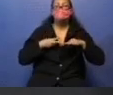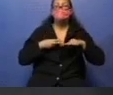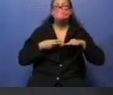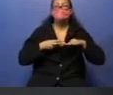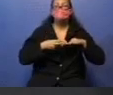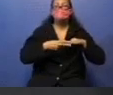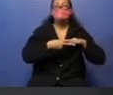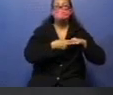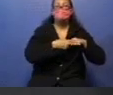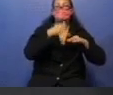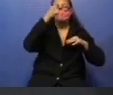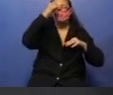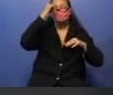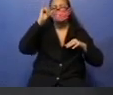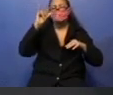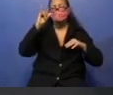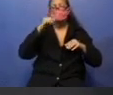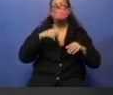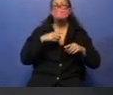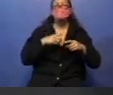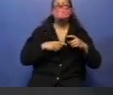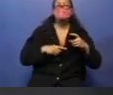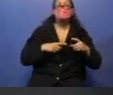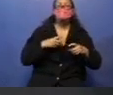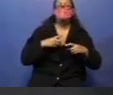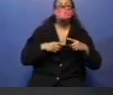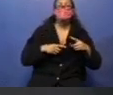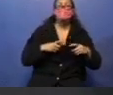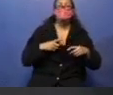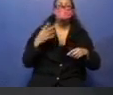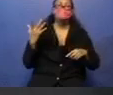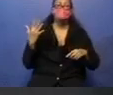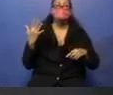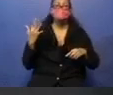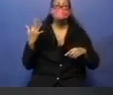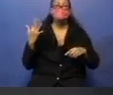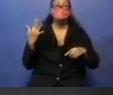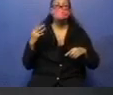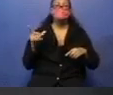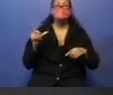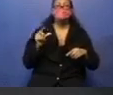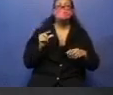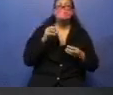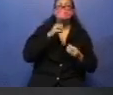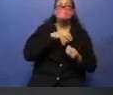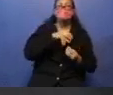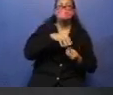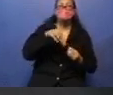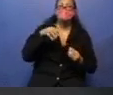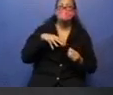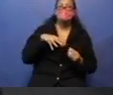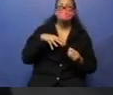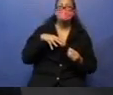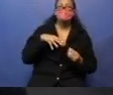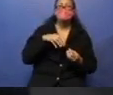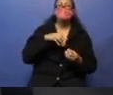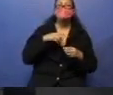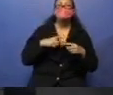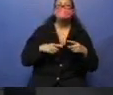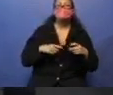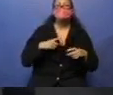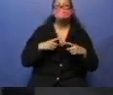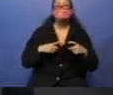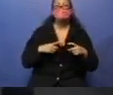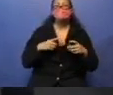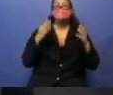termos bactérias na nossa mão. Diminui as bactérias e os fungos que a gente não vê. Nós já falamos